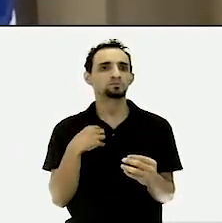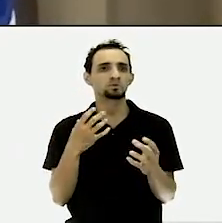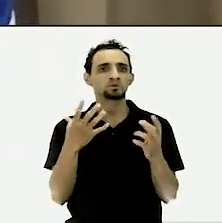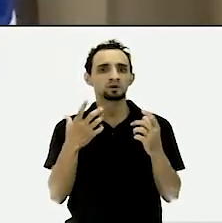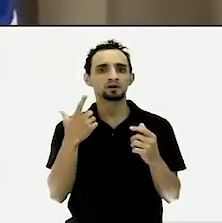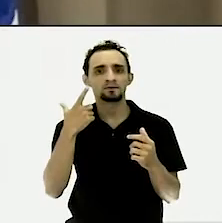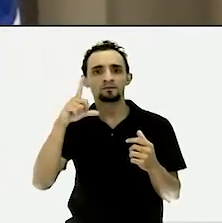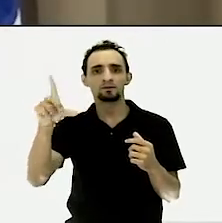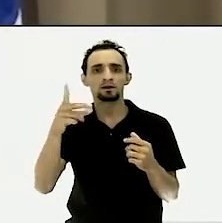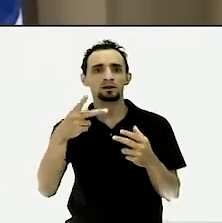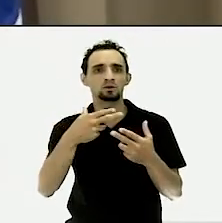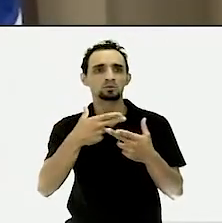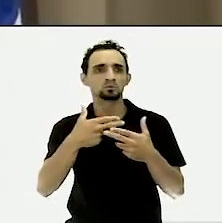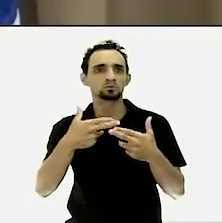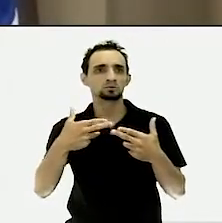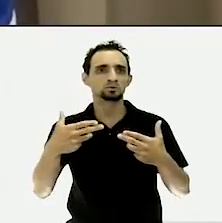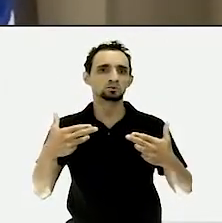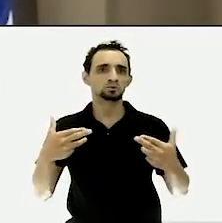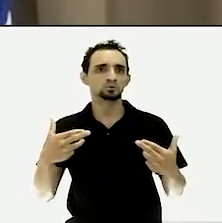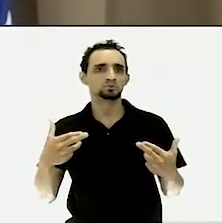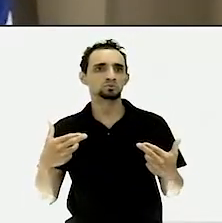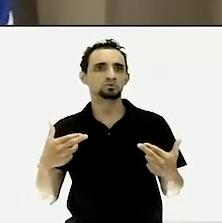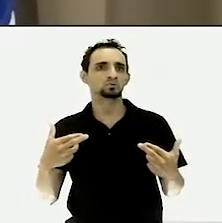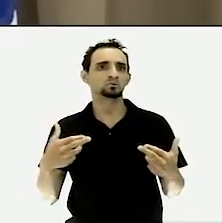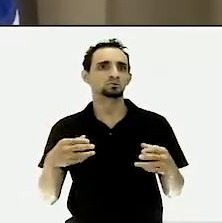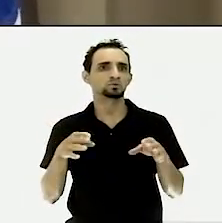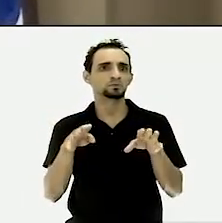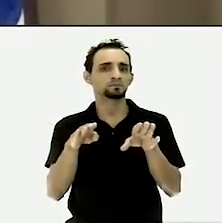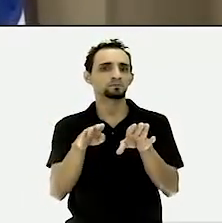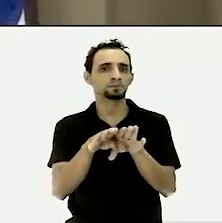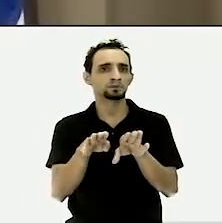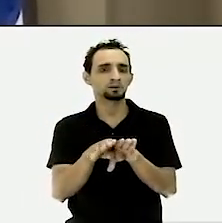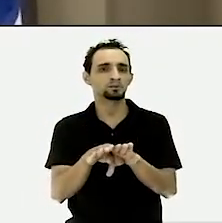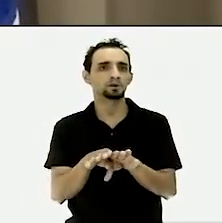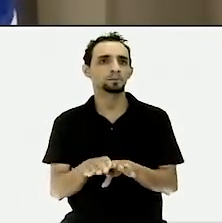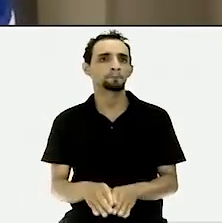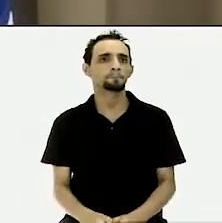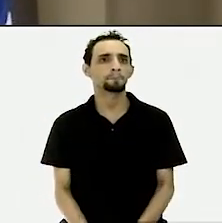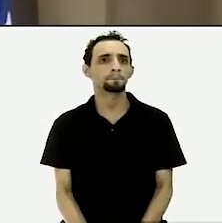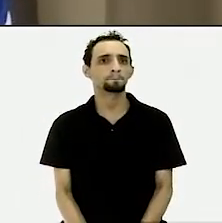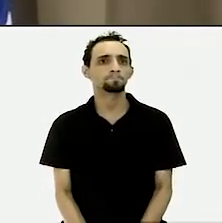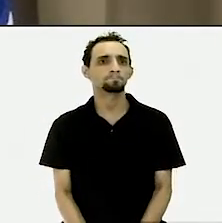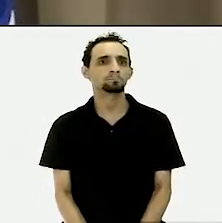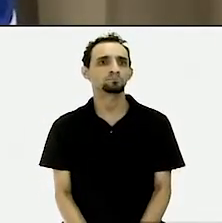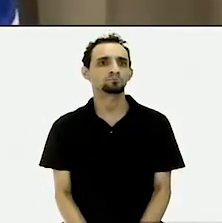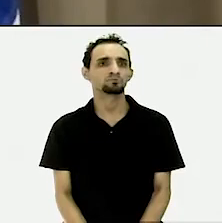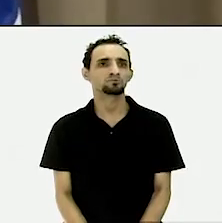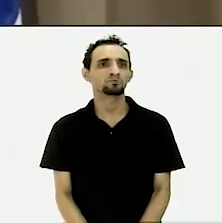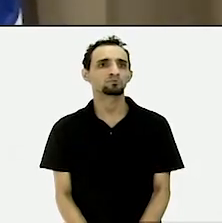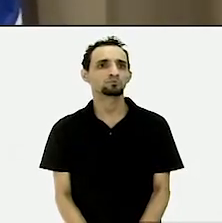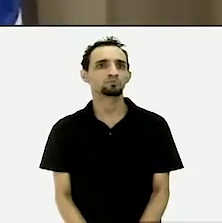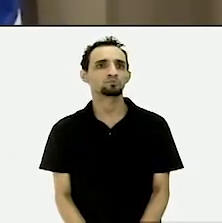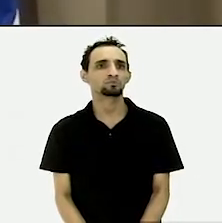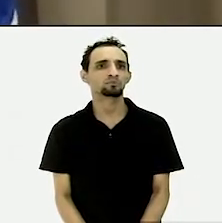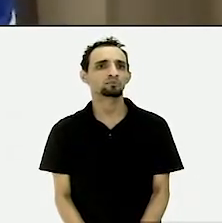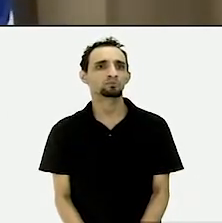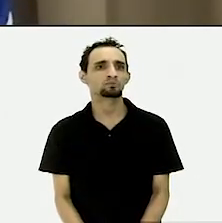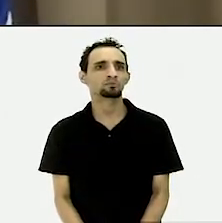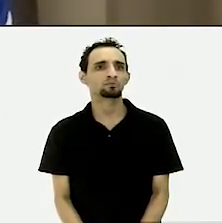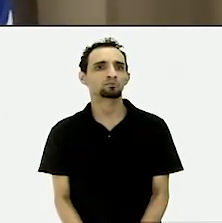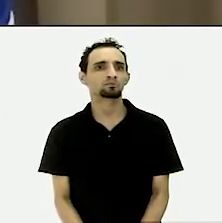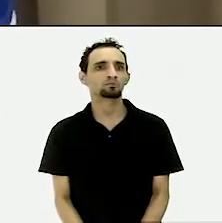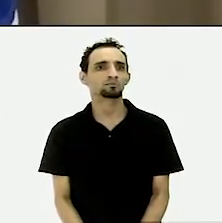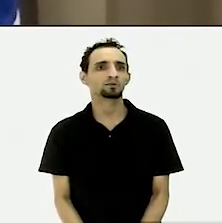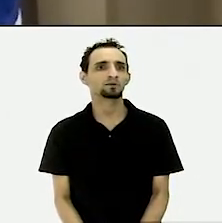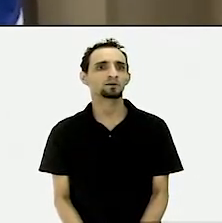que não desagradou a Rosa Maria, mas acredito que a todos, tá? Eu fiz aqui, eu coloquei aqui na pauta da